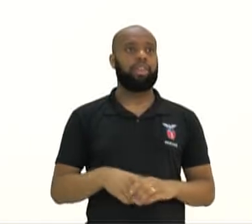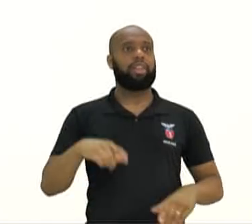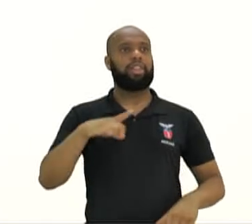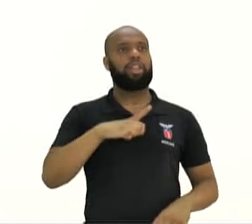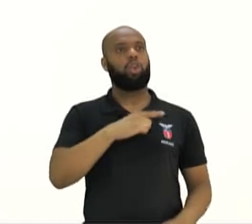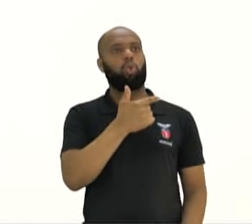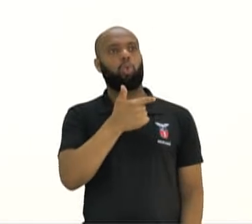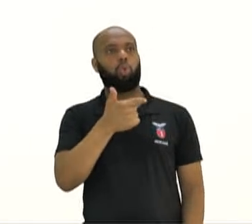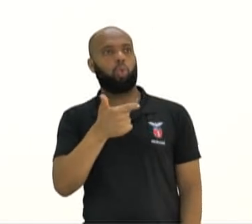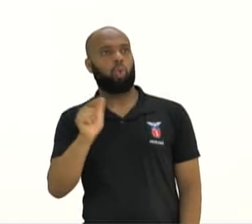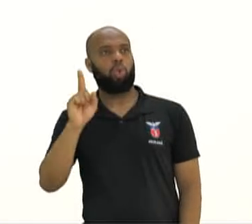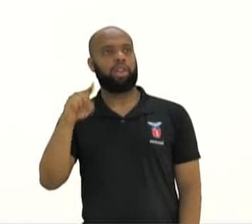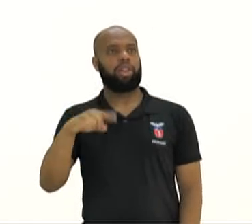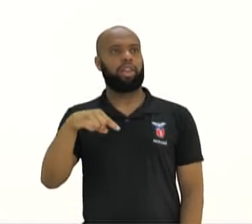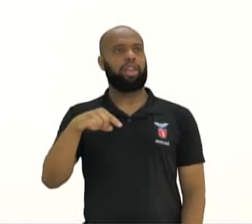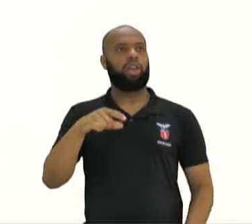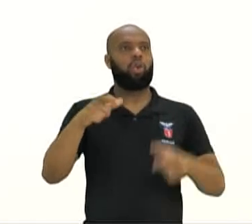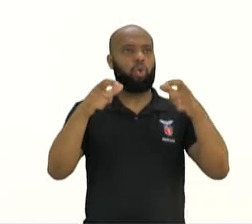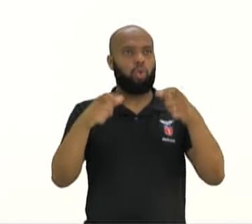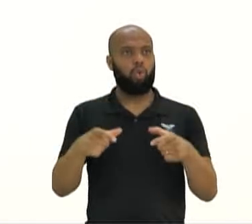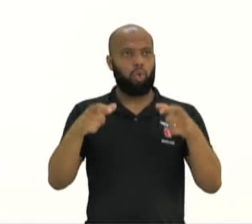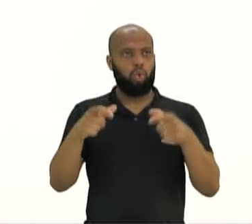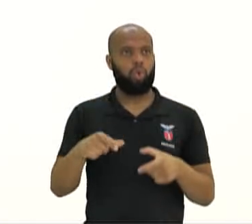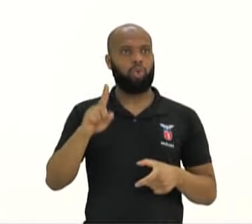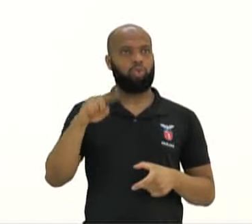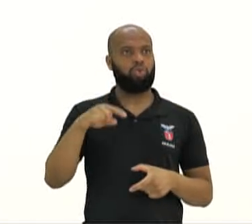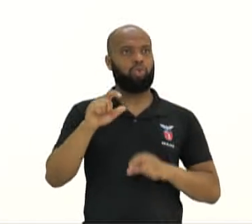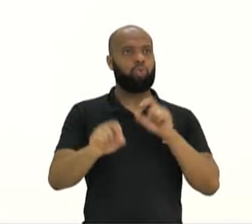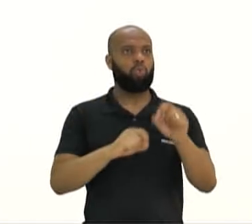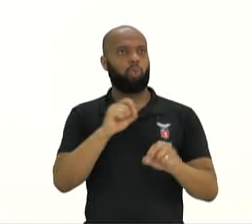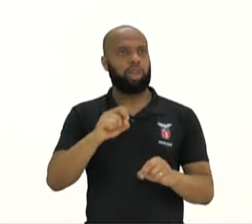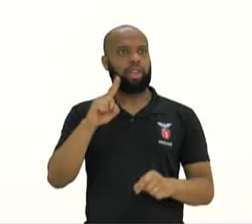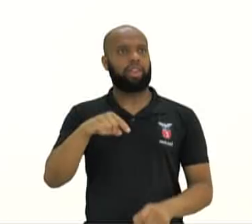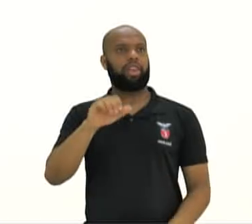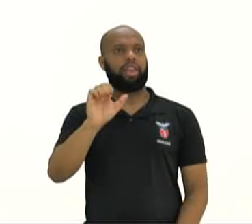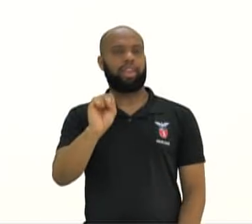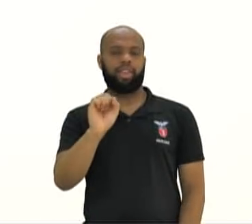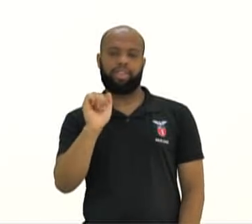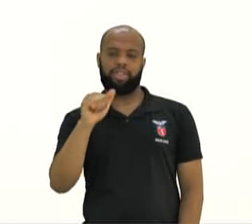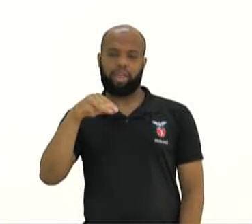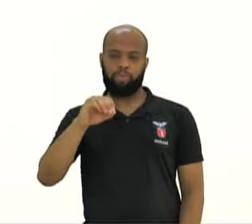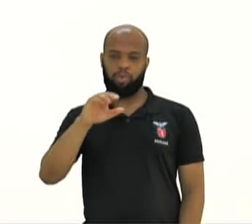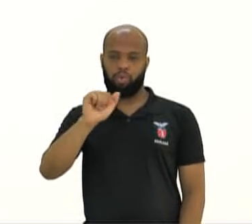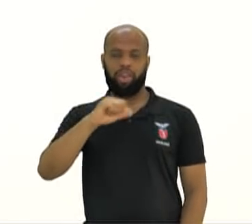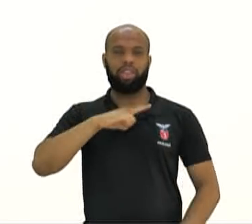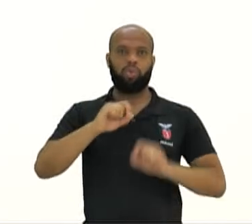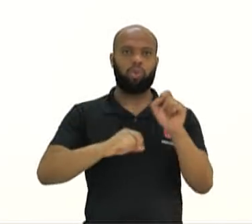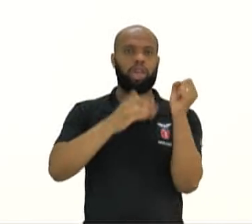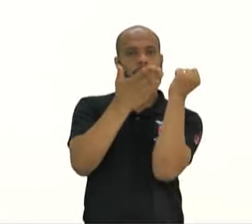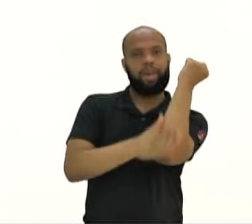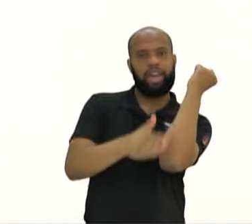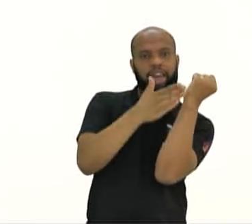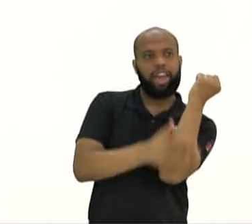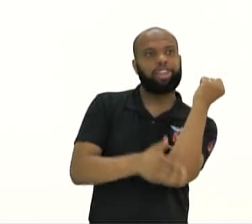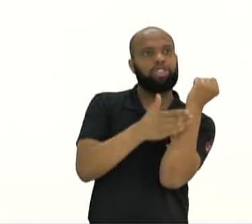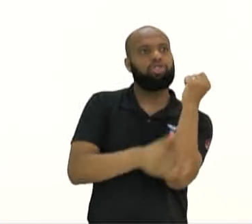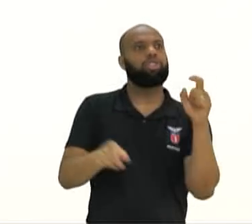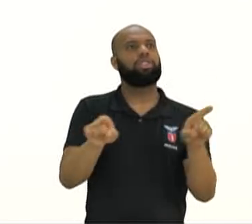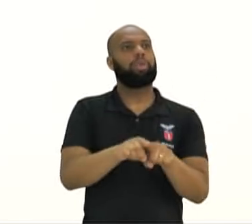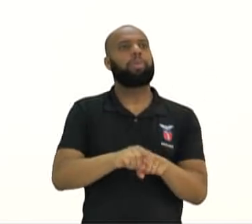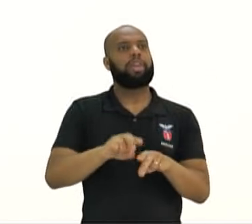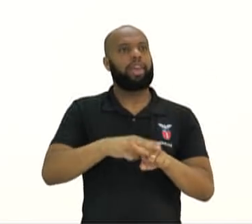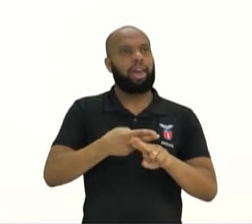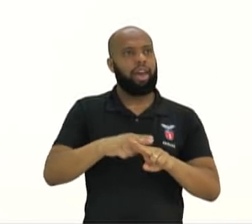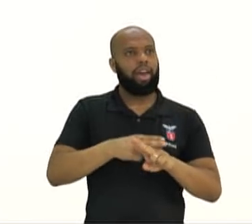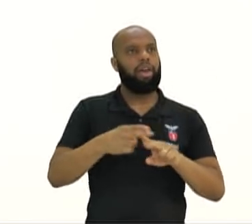Samoa cultiva essas culturas tropicais, aí, cacau, o coco, banana e abacaxi. E a ilha de Tonga, né,